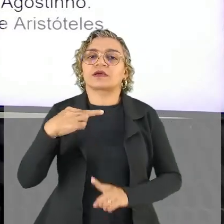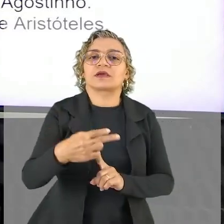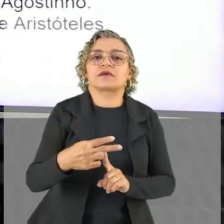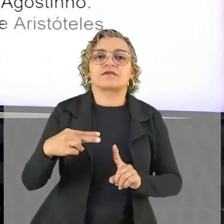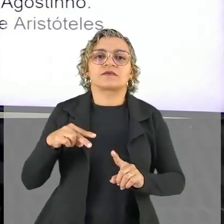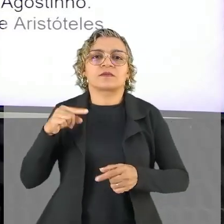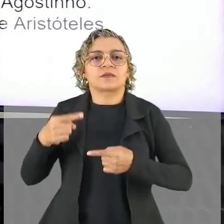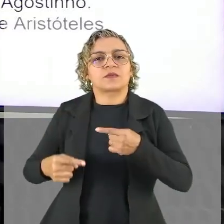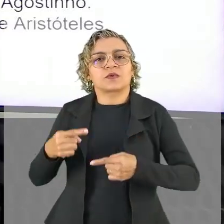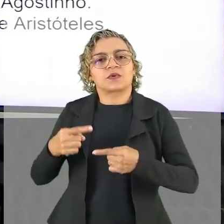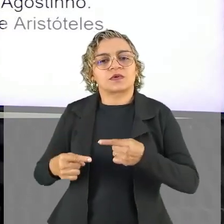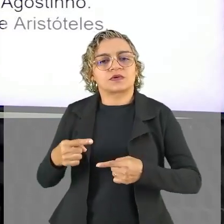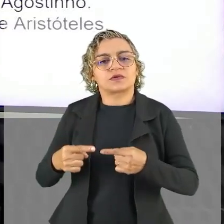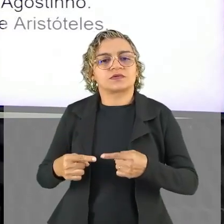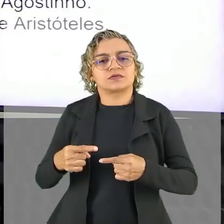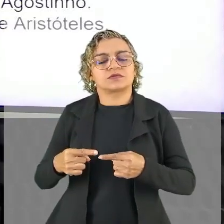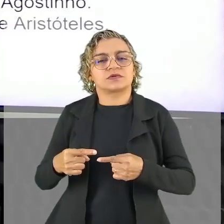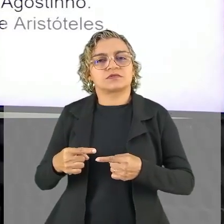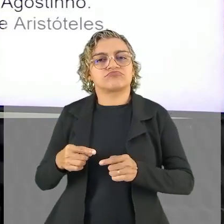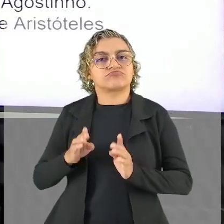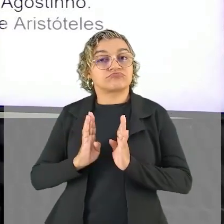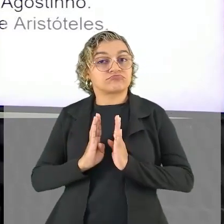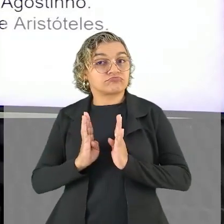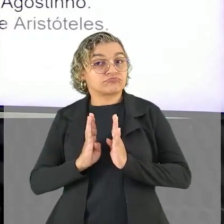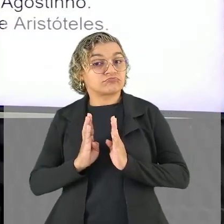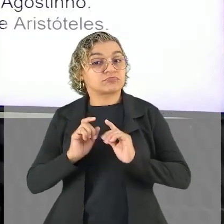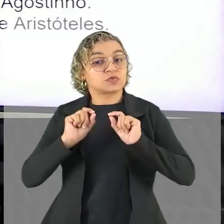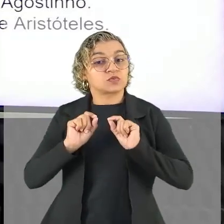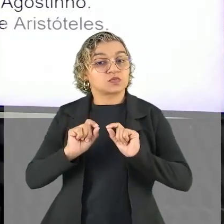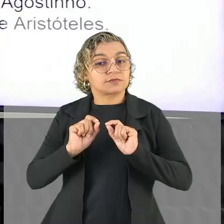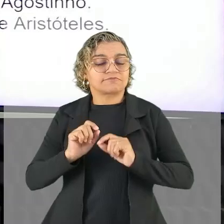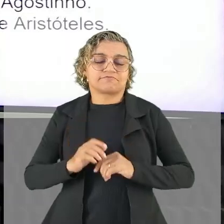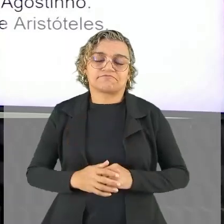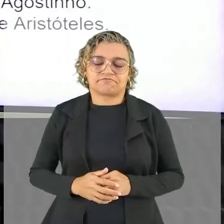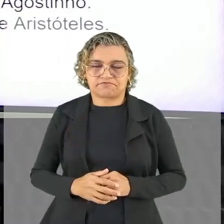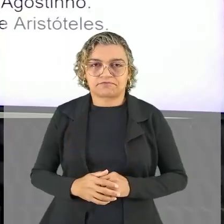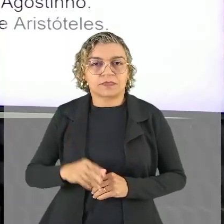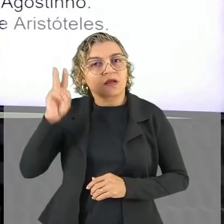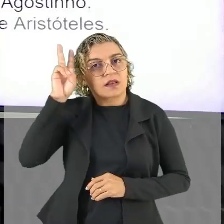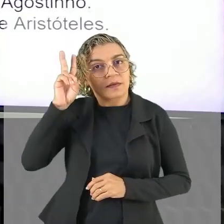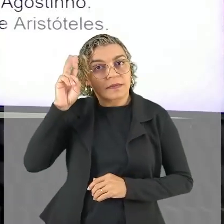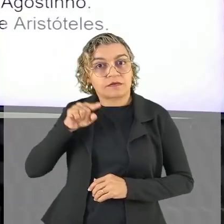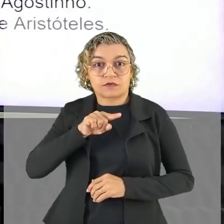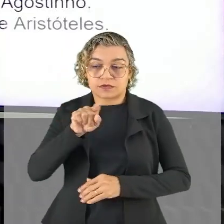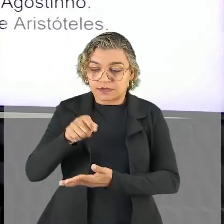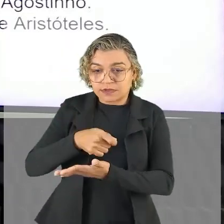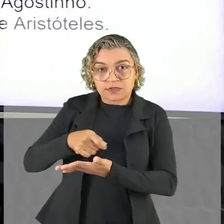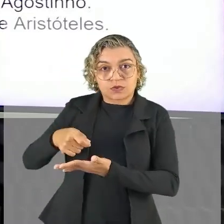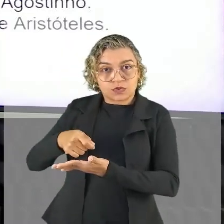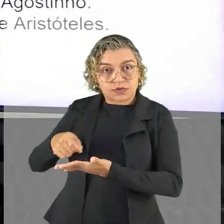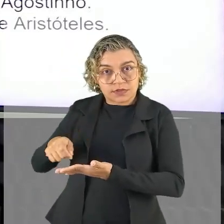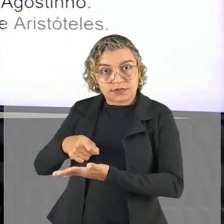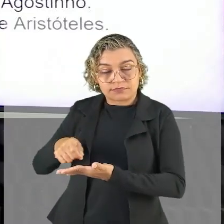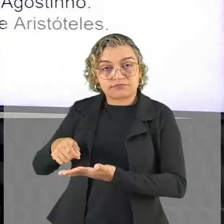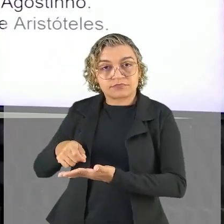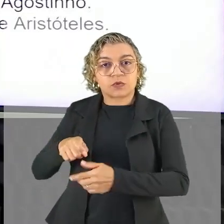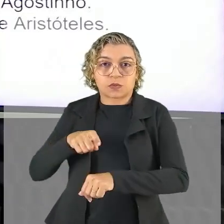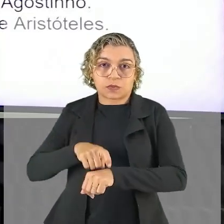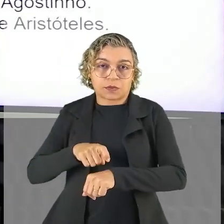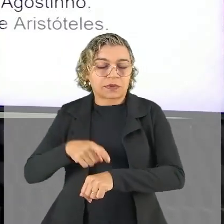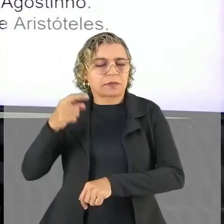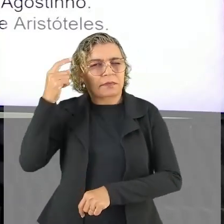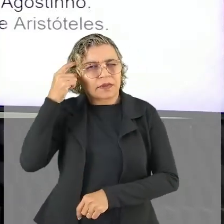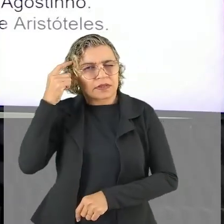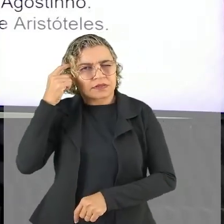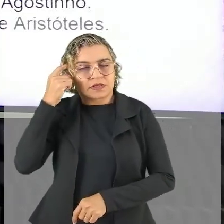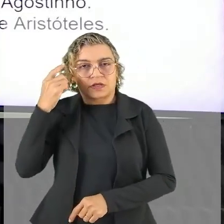política do filósofo mencionado retoma o quê? Então, pessoal, lembrando, para vocês anotarem essas dicas, e quando a gente pensar nesses